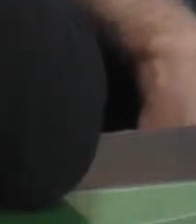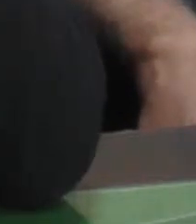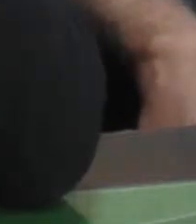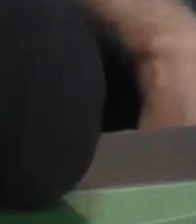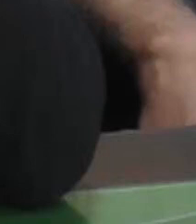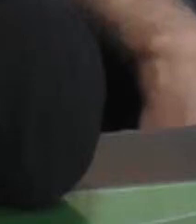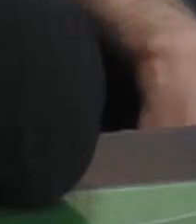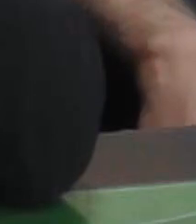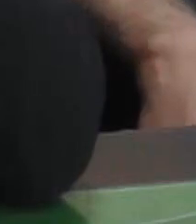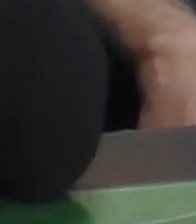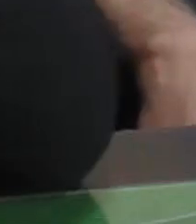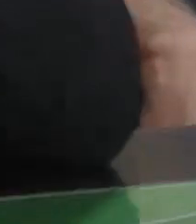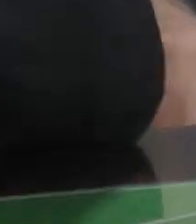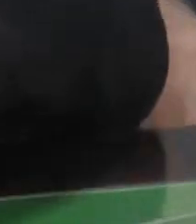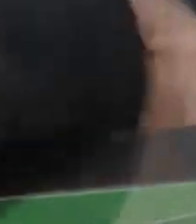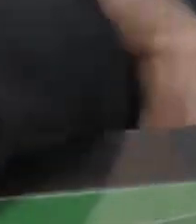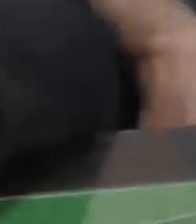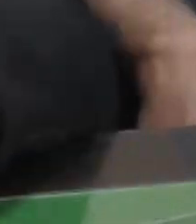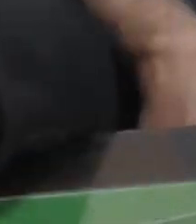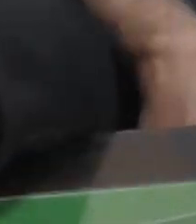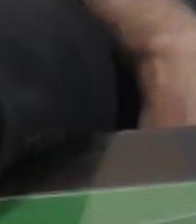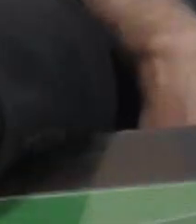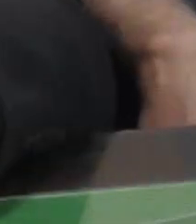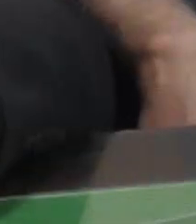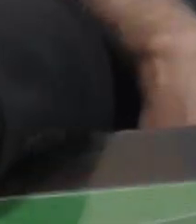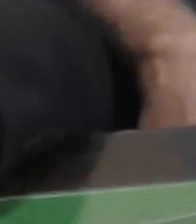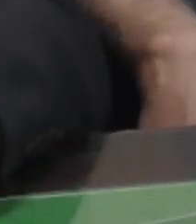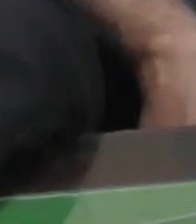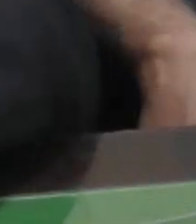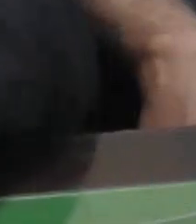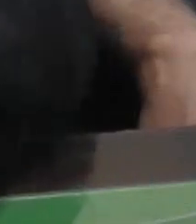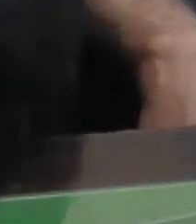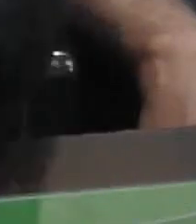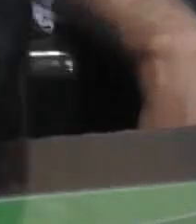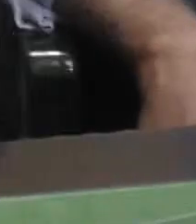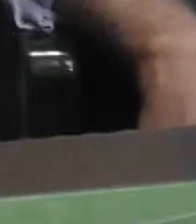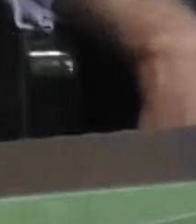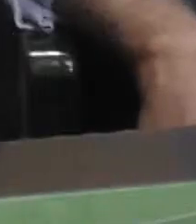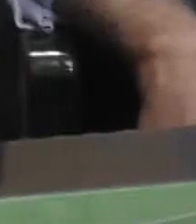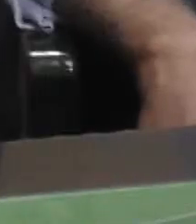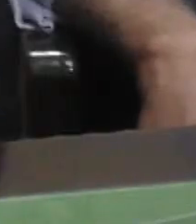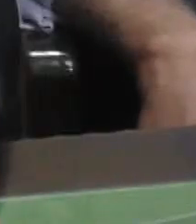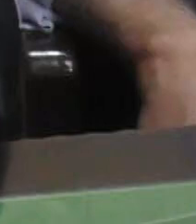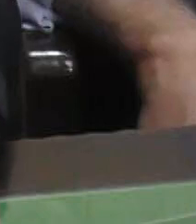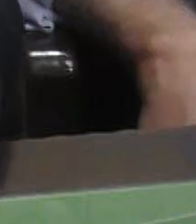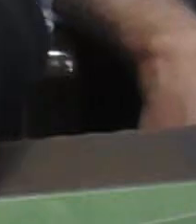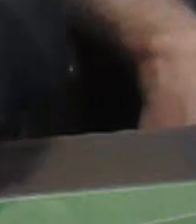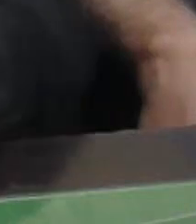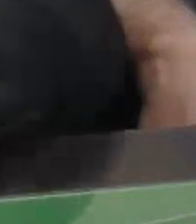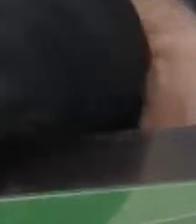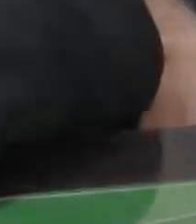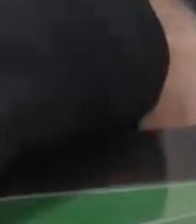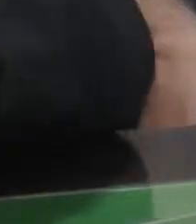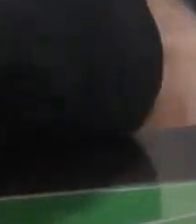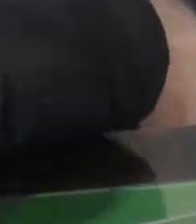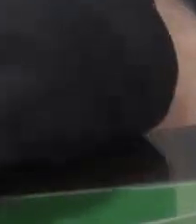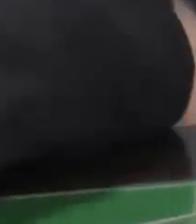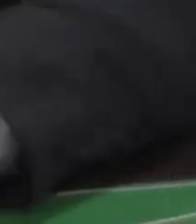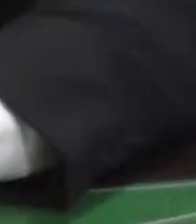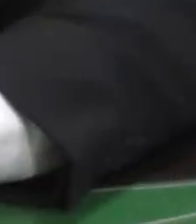senhor presidente, que é um fato concreto, e a desconsiderarmos este fato, nós estaríamos dizendo